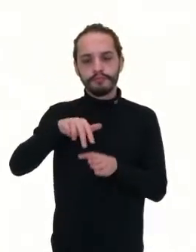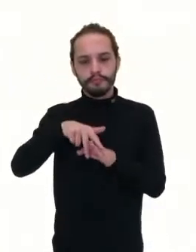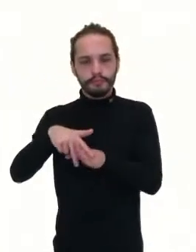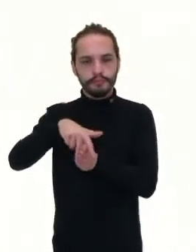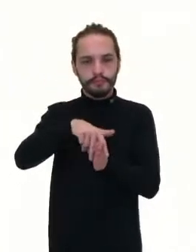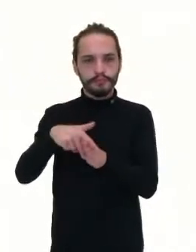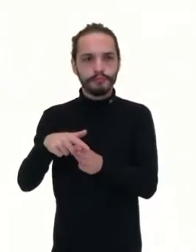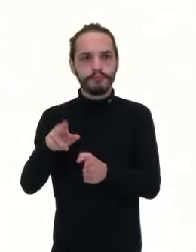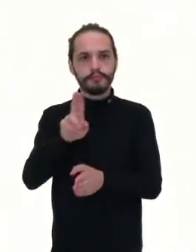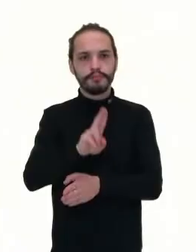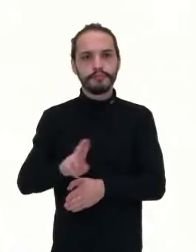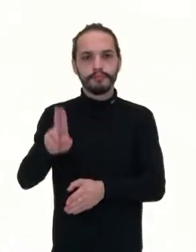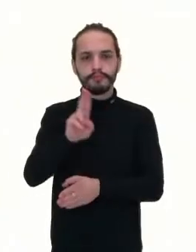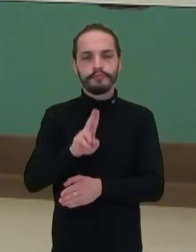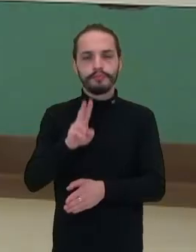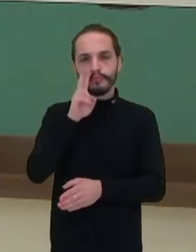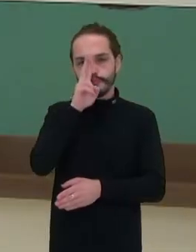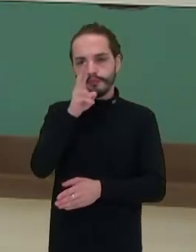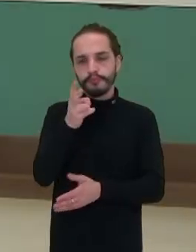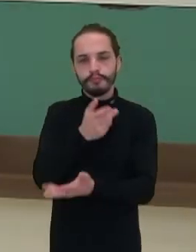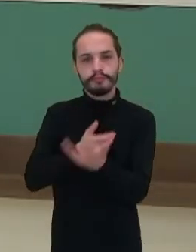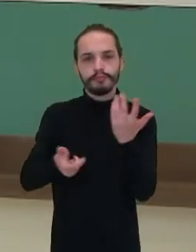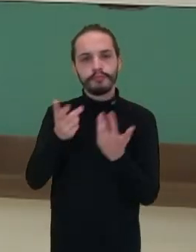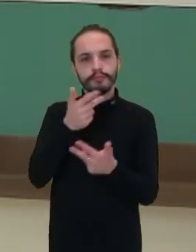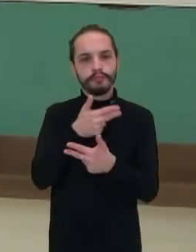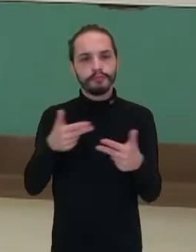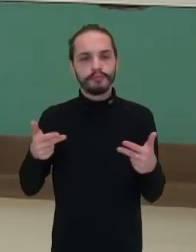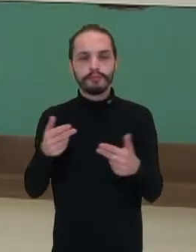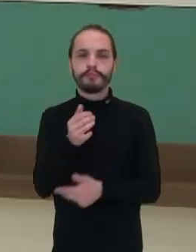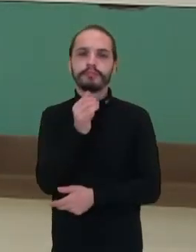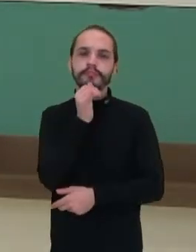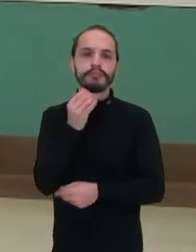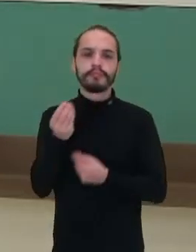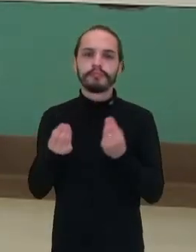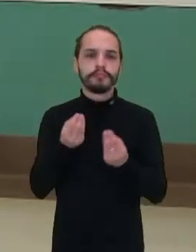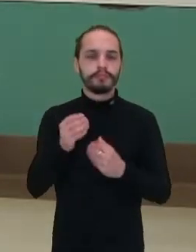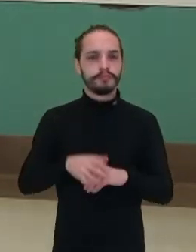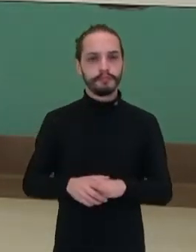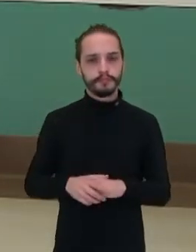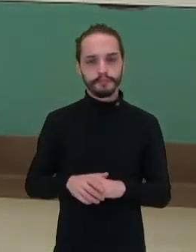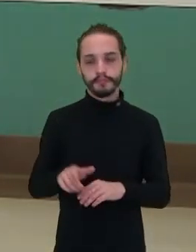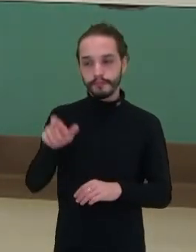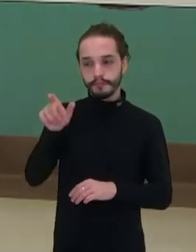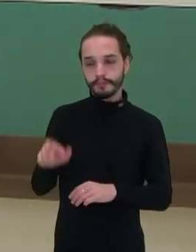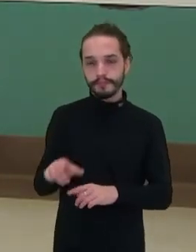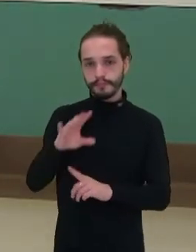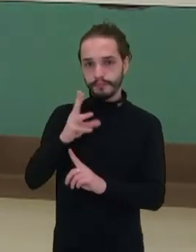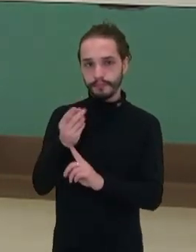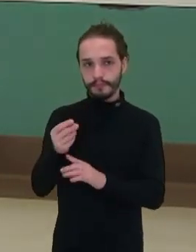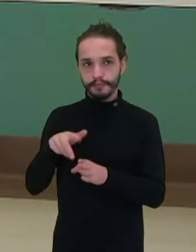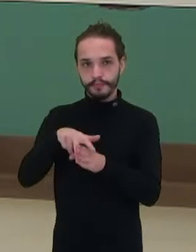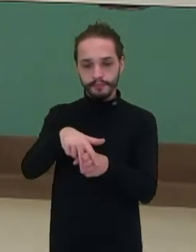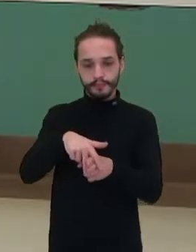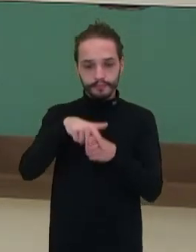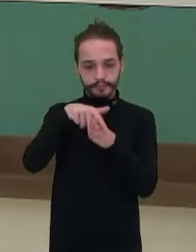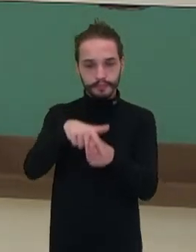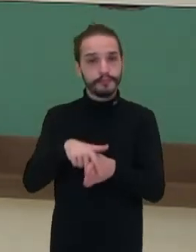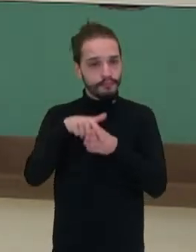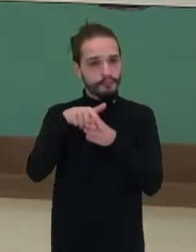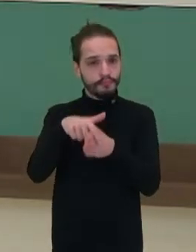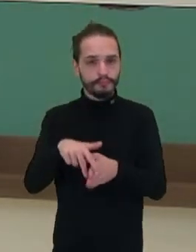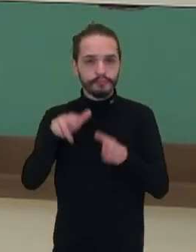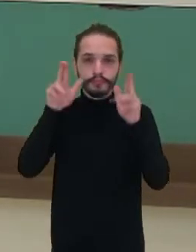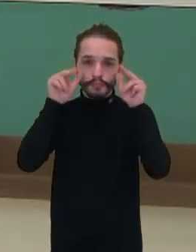força centrífuga. O que acontece? Então nós temos ali, esse artista está em cima sobre esse cavalo, ele está andando, ele está,